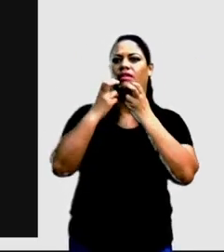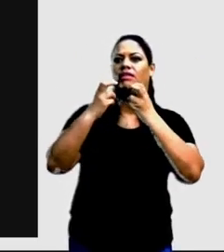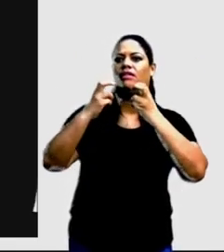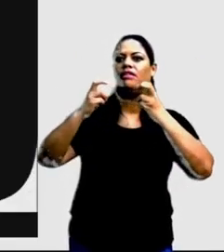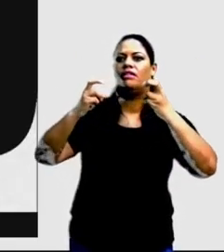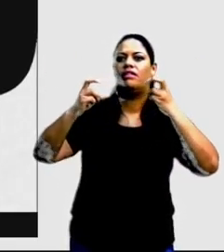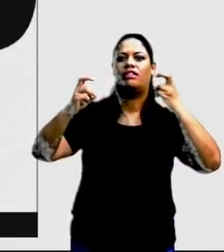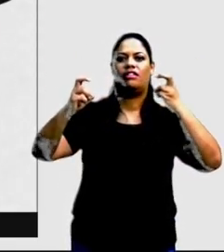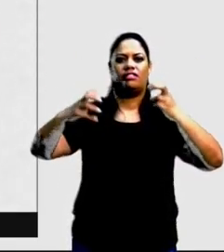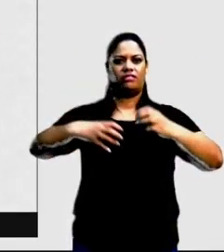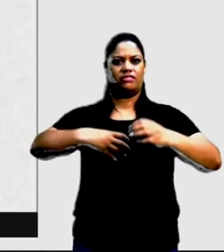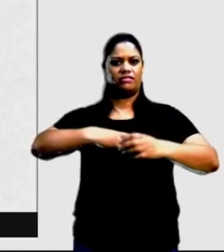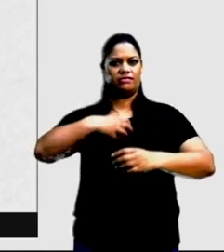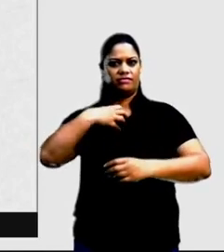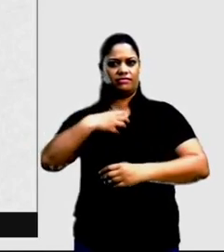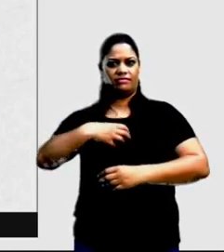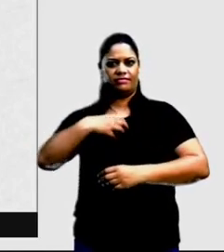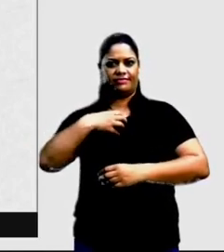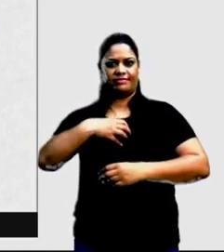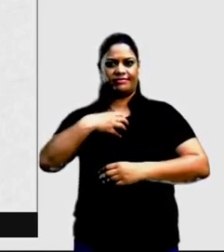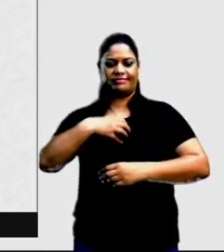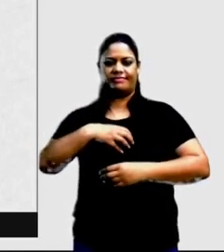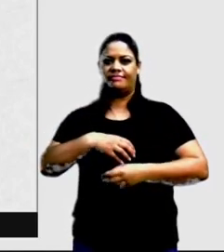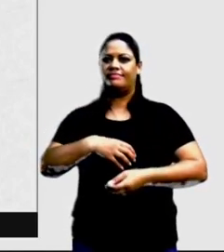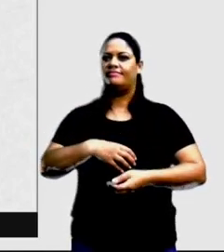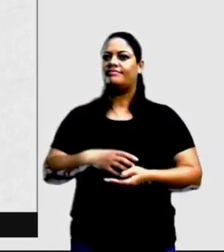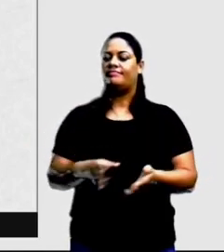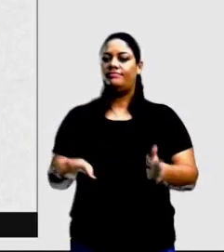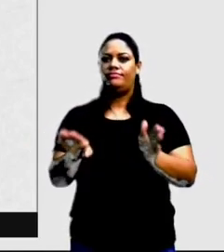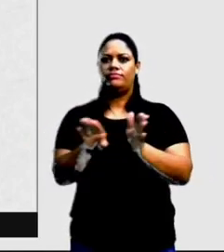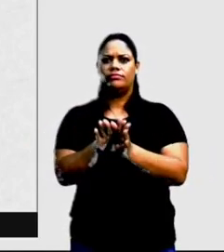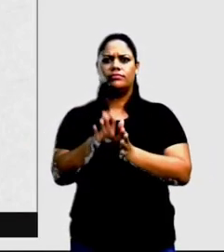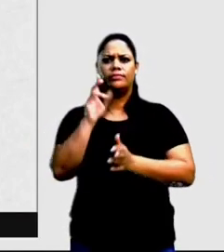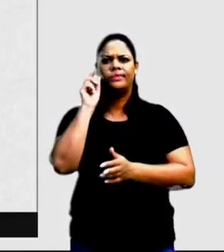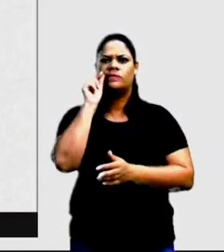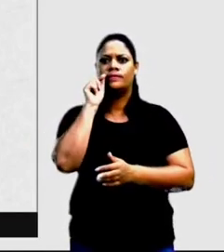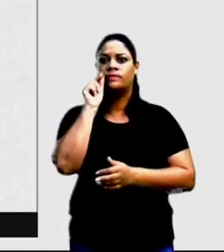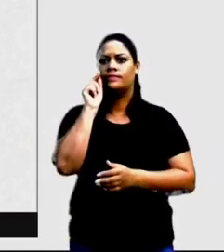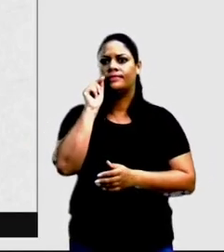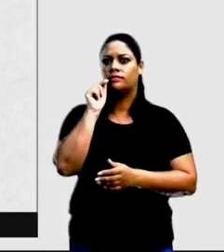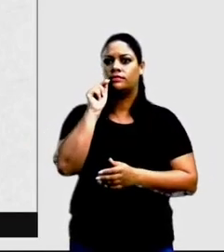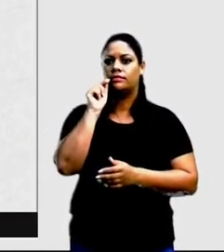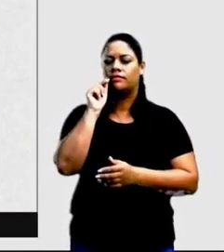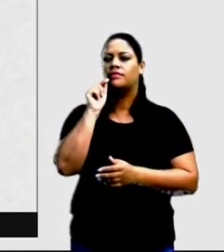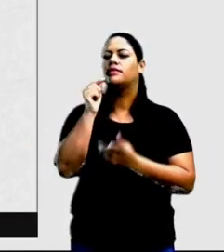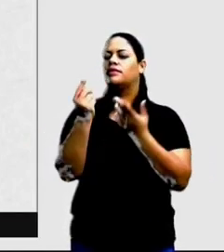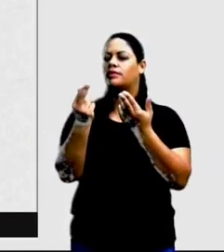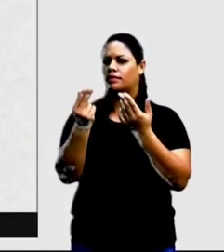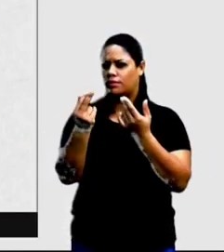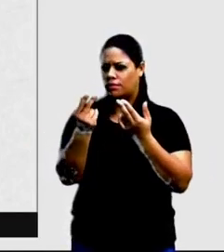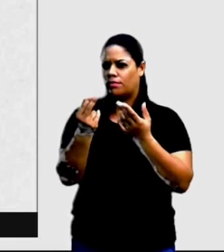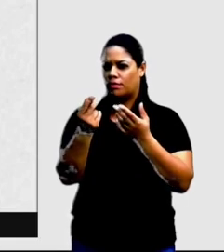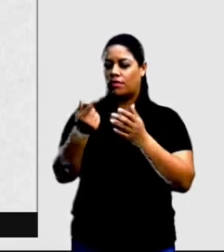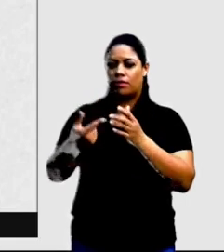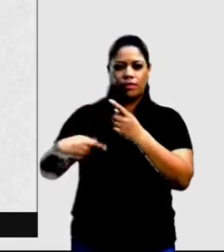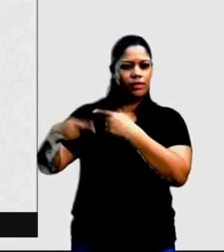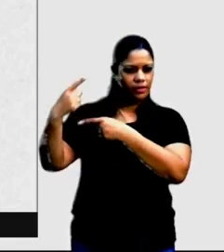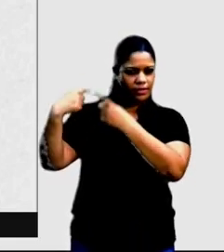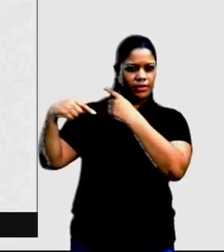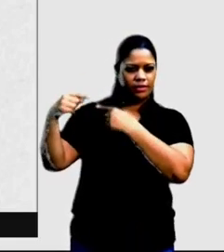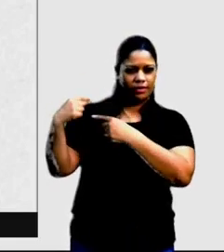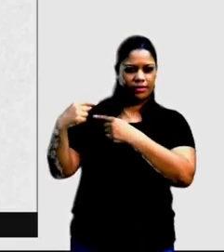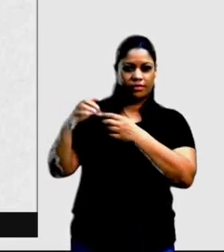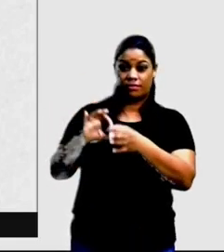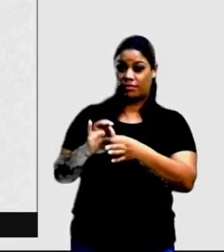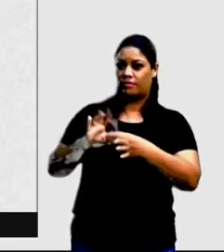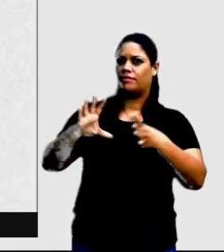raiva. Nisso apareceu o ratinho, aquele que o leão tinha